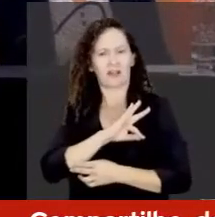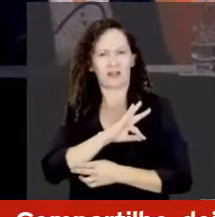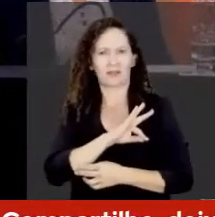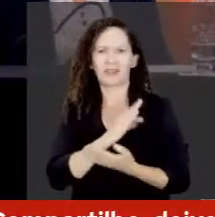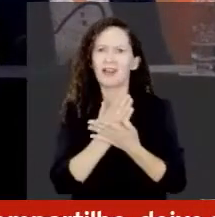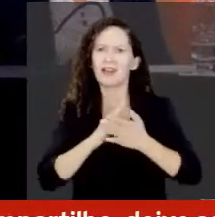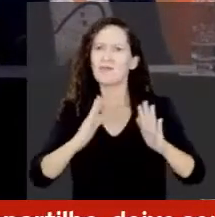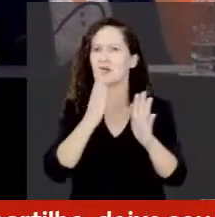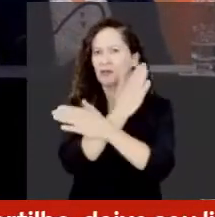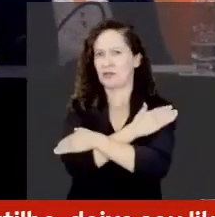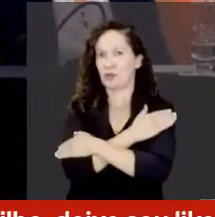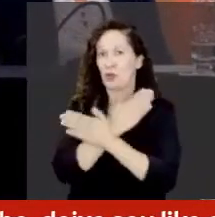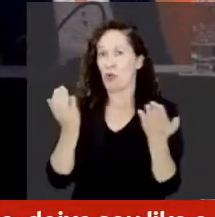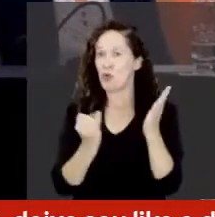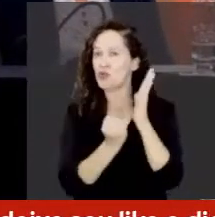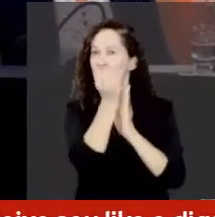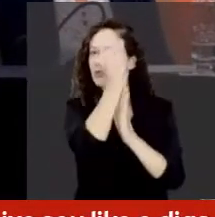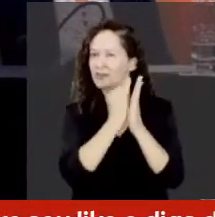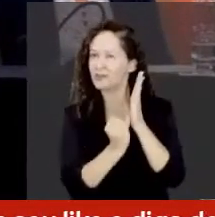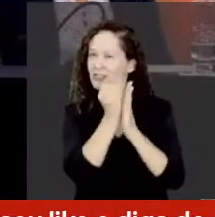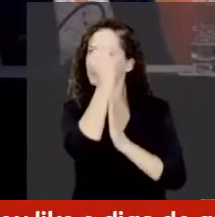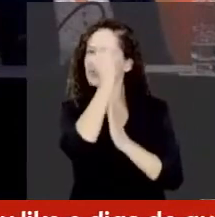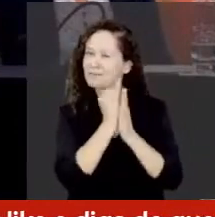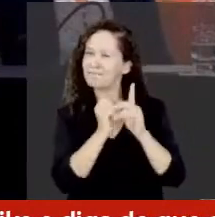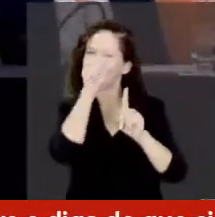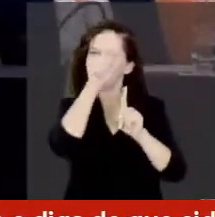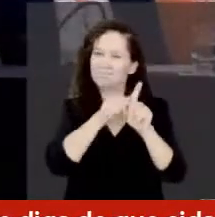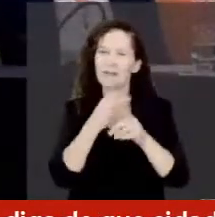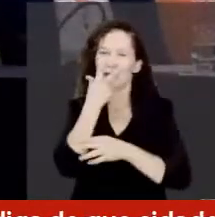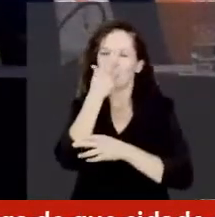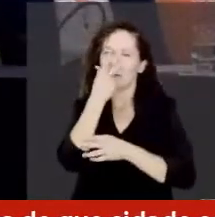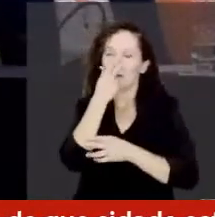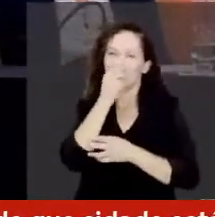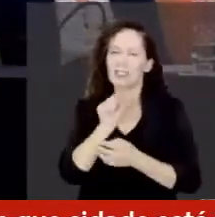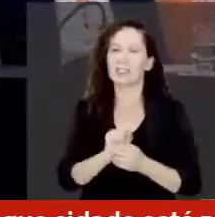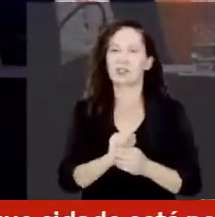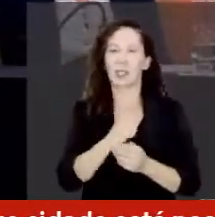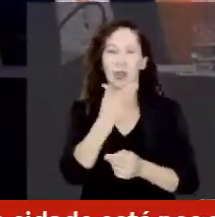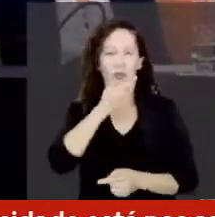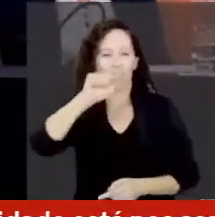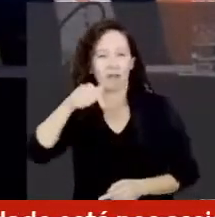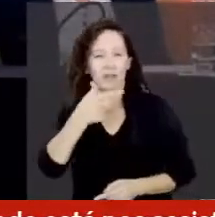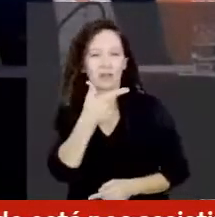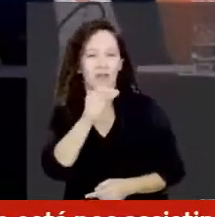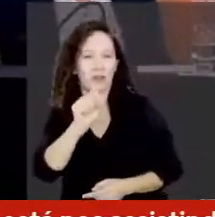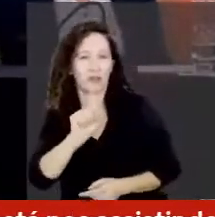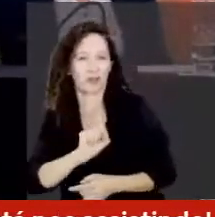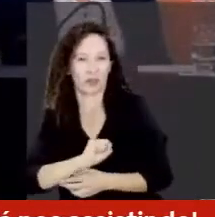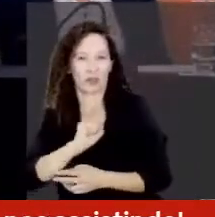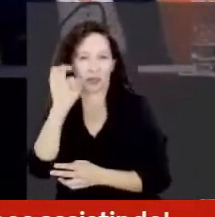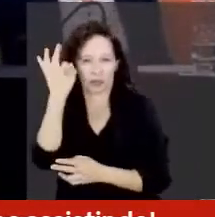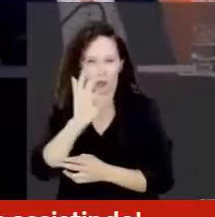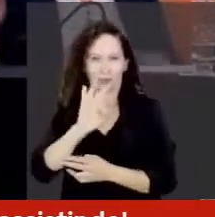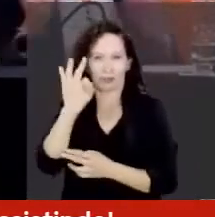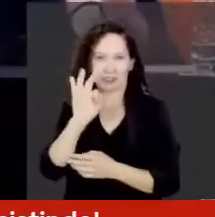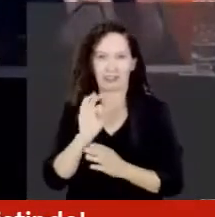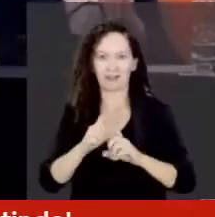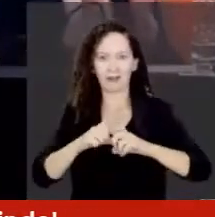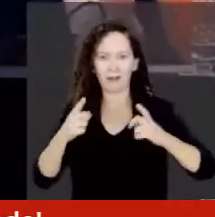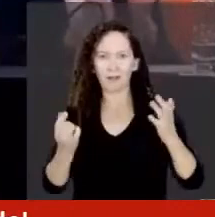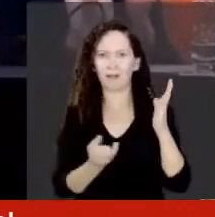um compromisso do seu novo partido. Nós estamos dando uma demonstração muito forte ao Brasil.